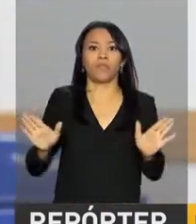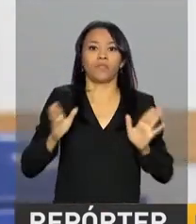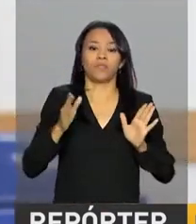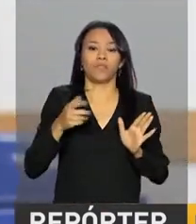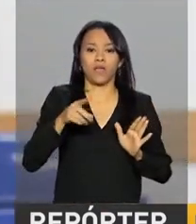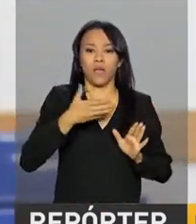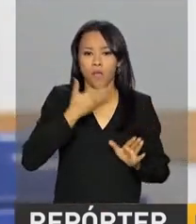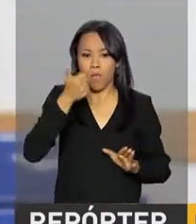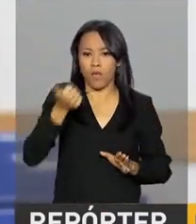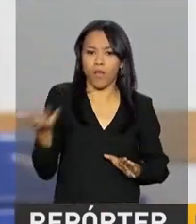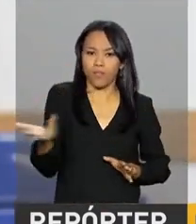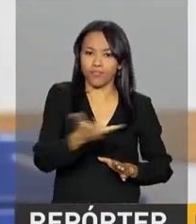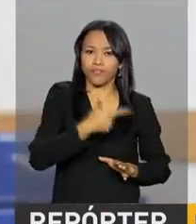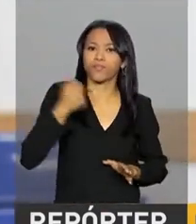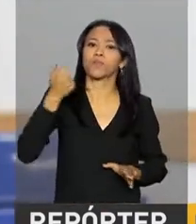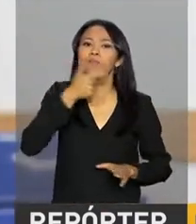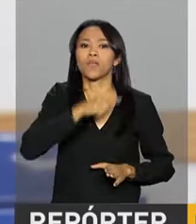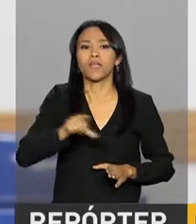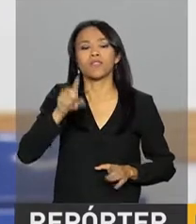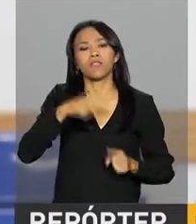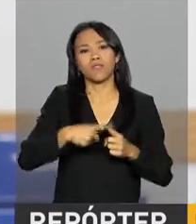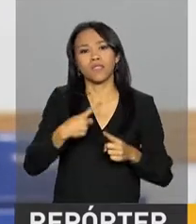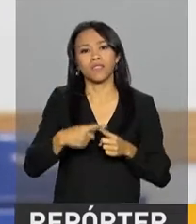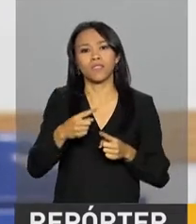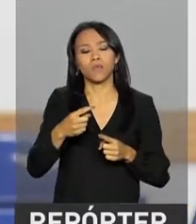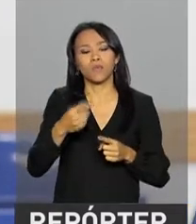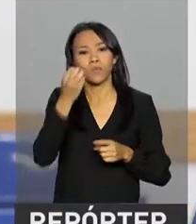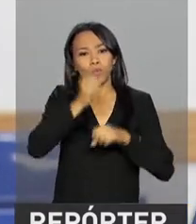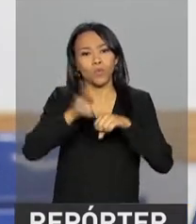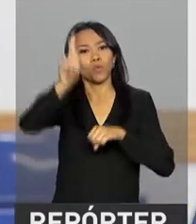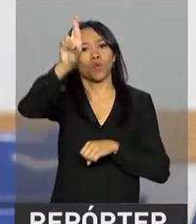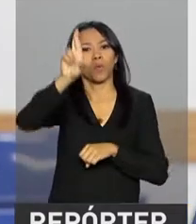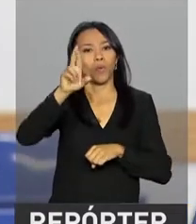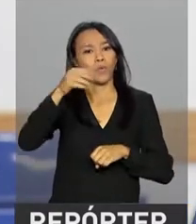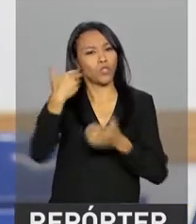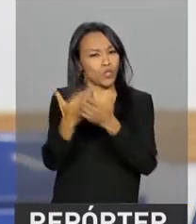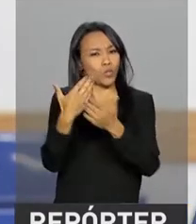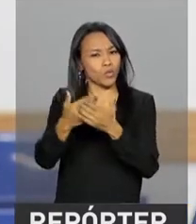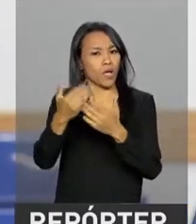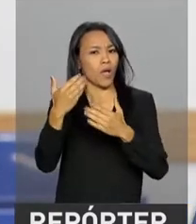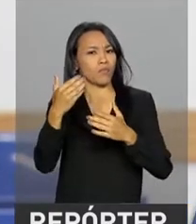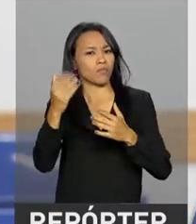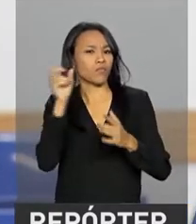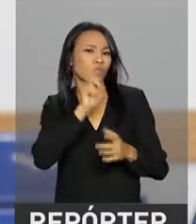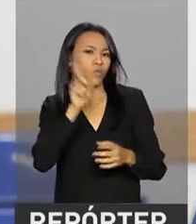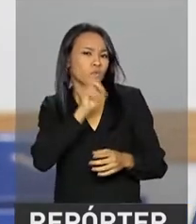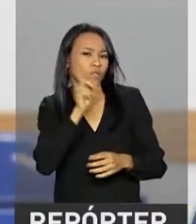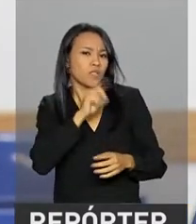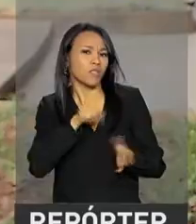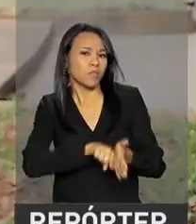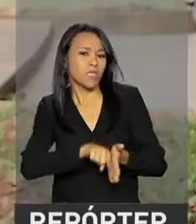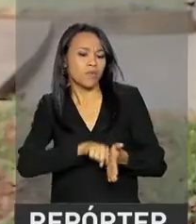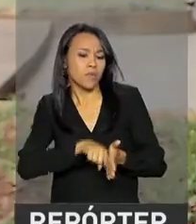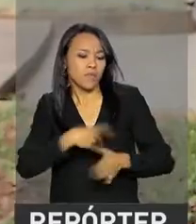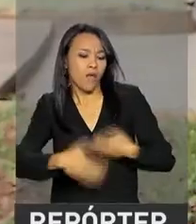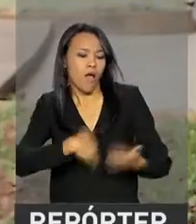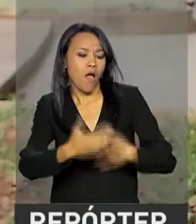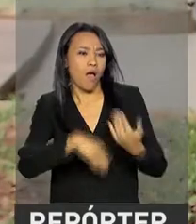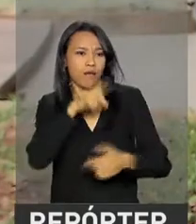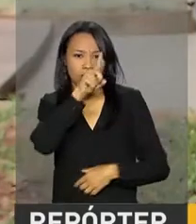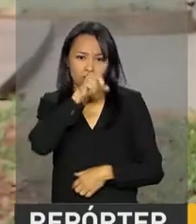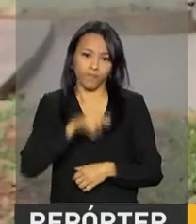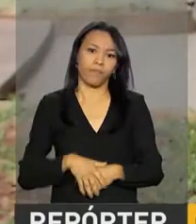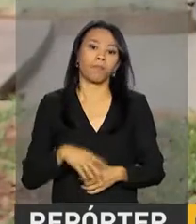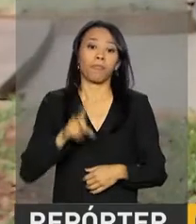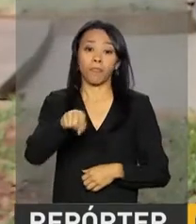o inglês para poder fazer um doutorado sanduíche estudar algum período nos estados unidos para desenvolver minha pesquisa as turmas aqui